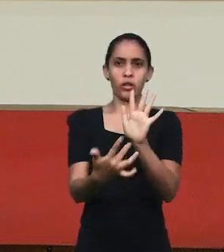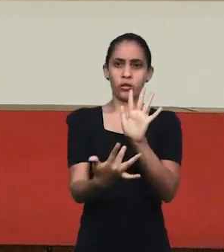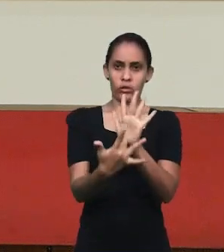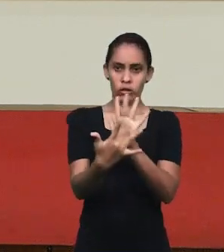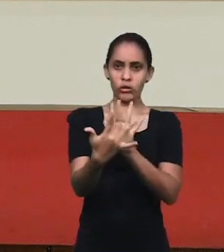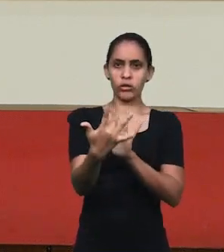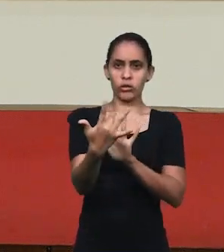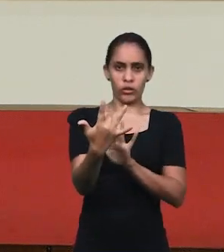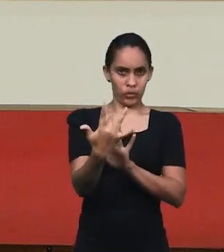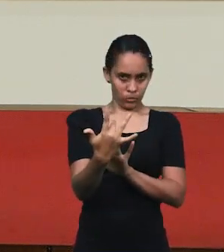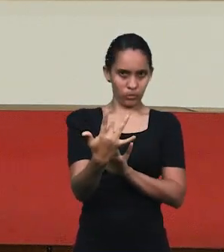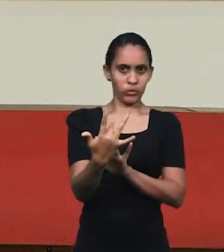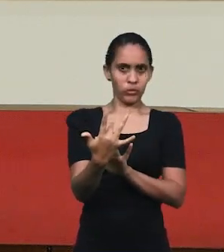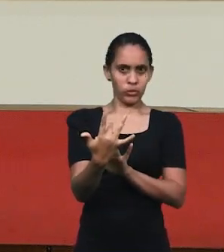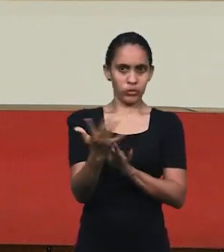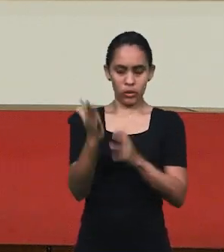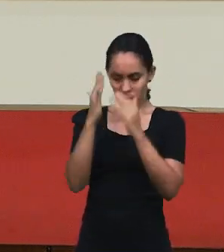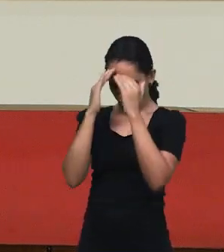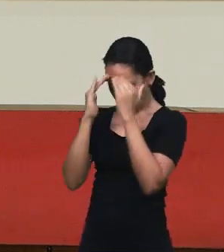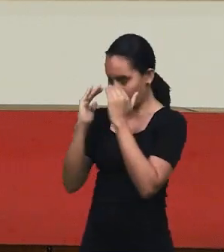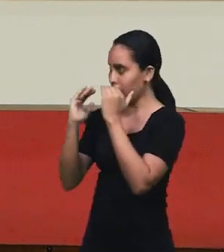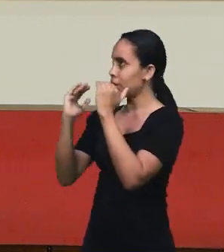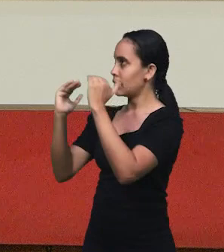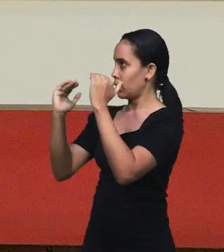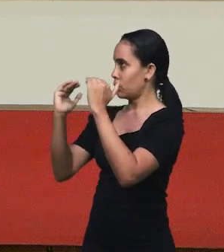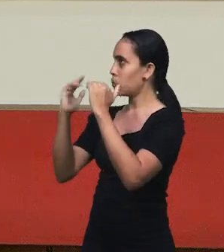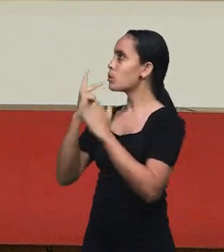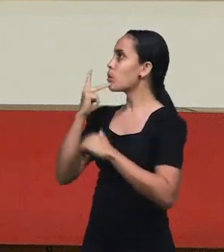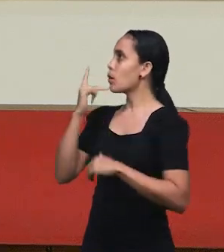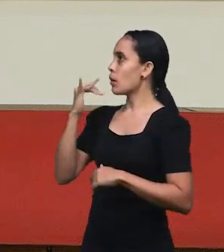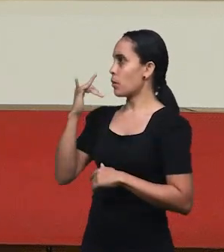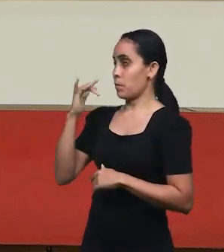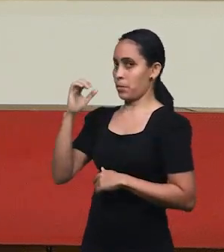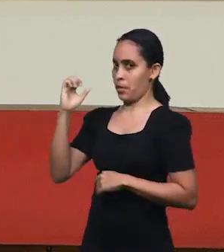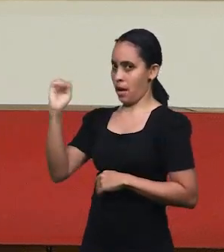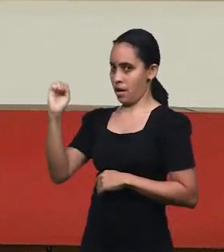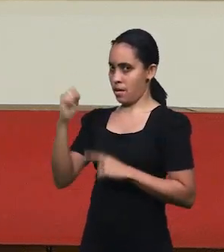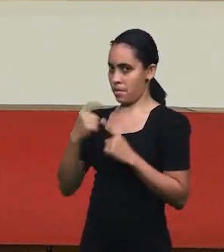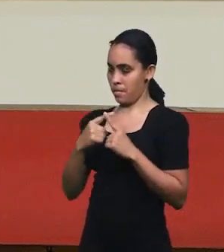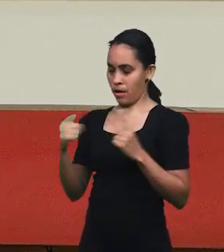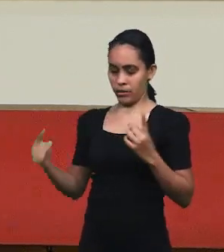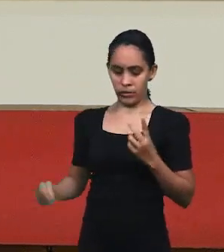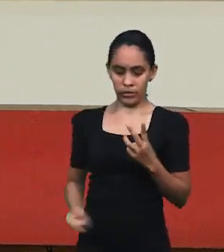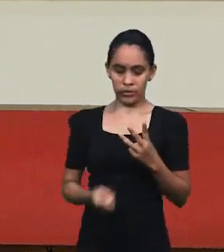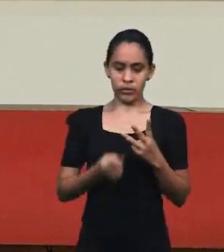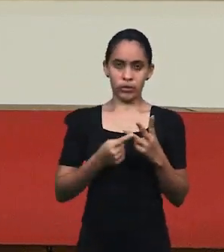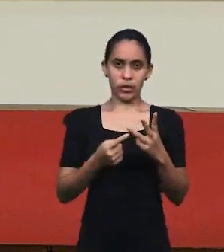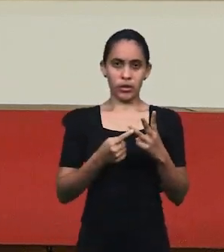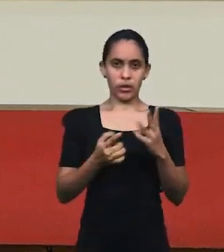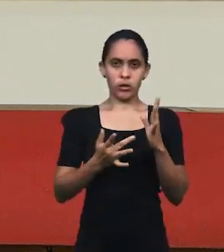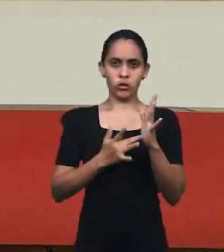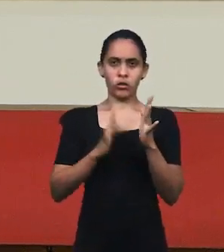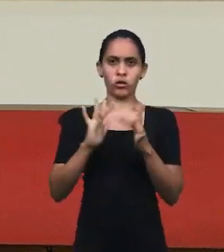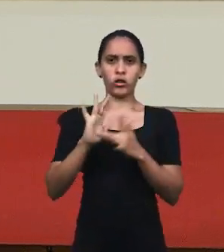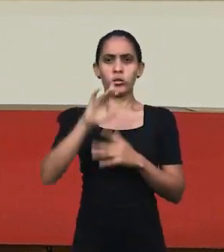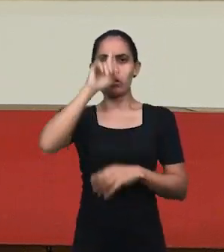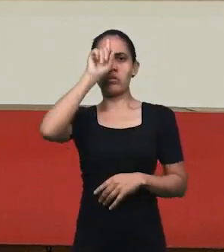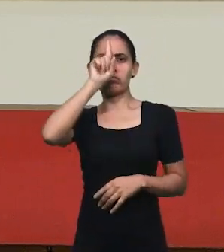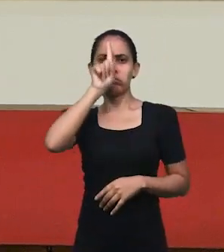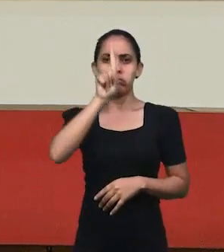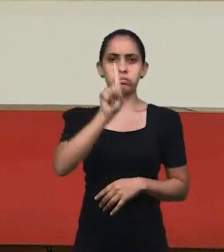profeticamente, Jesus recebeu. Essa terceira, Ele ia dar.